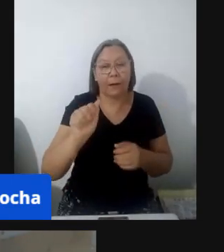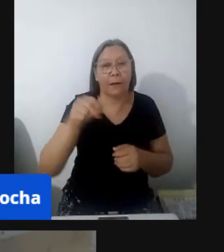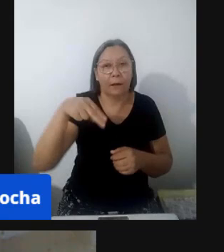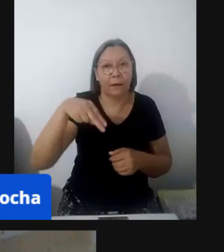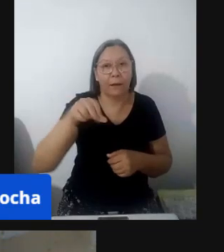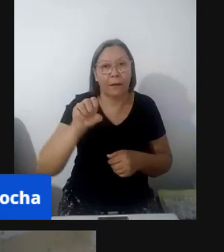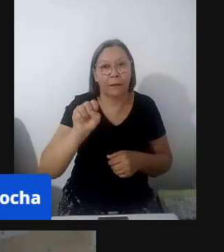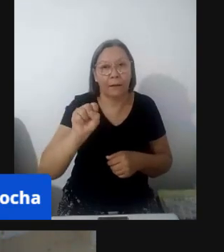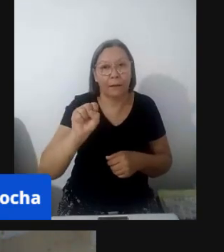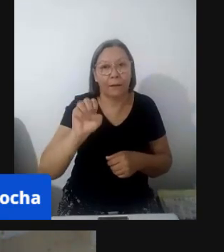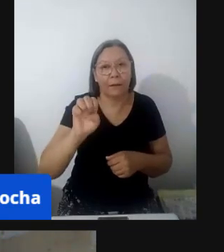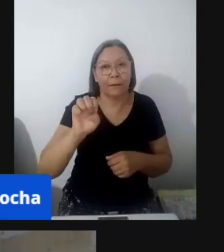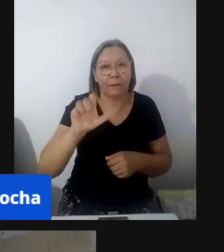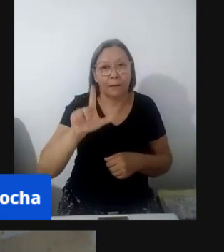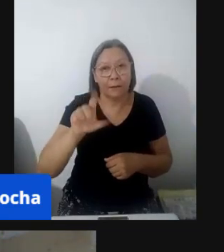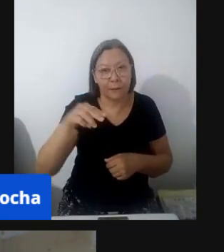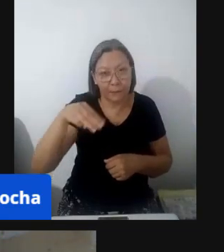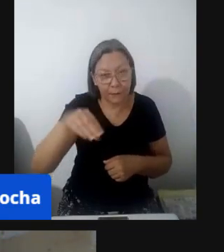por gentileza.